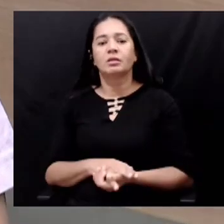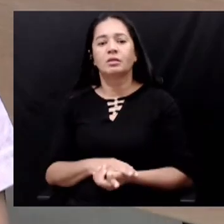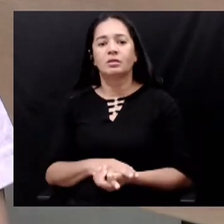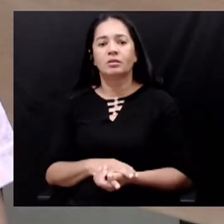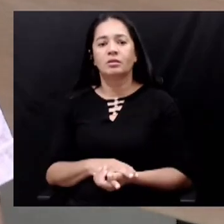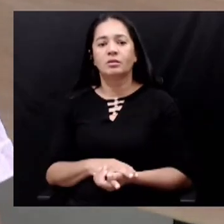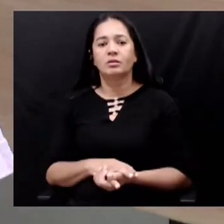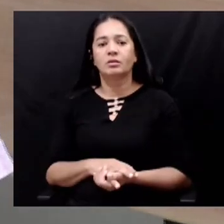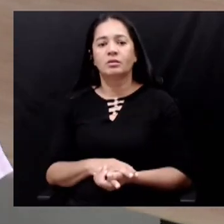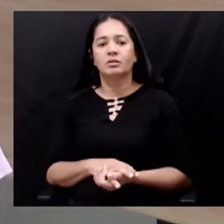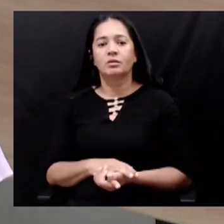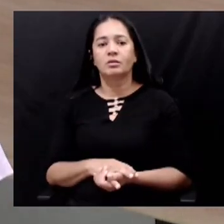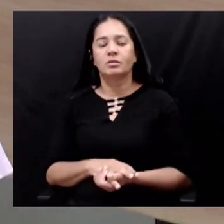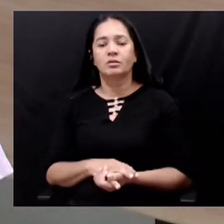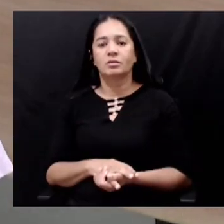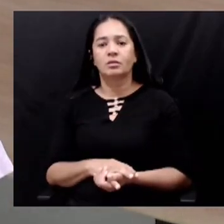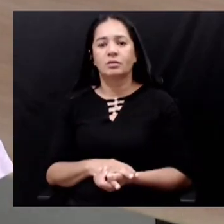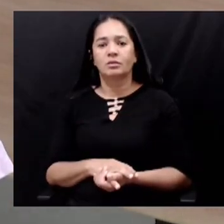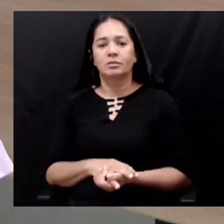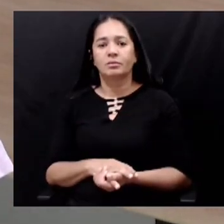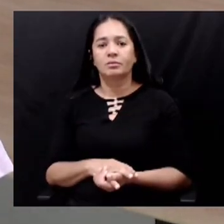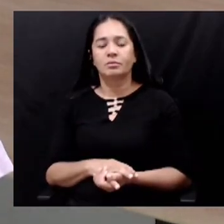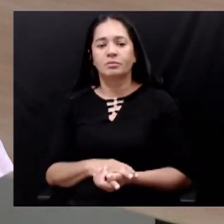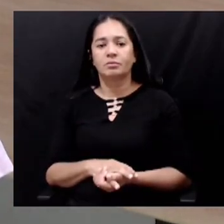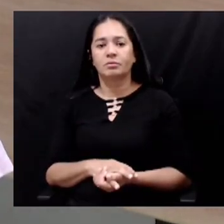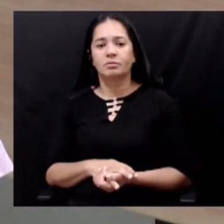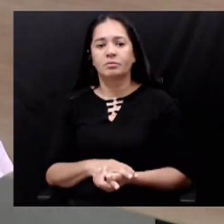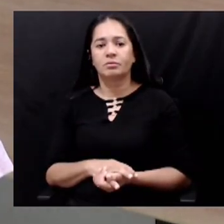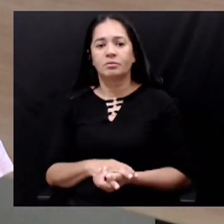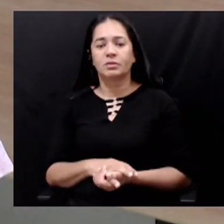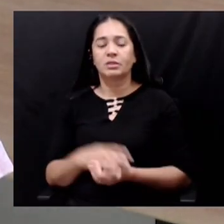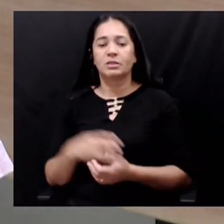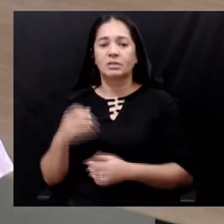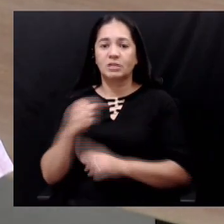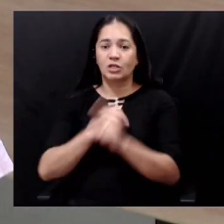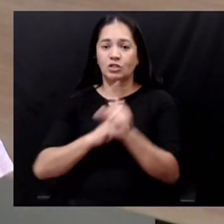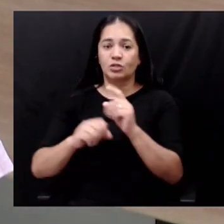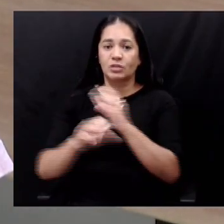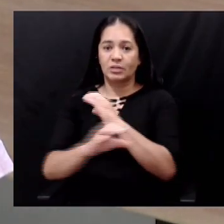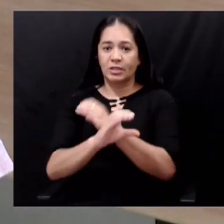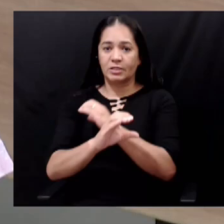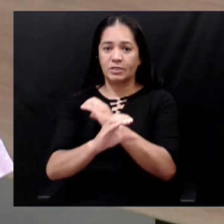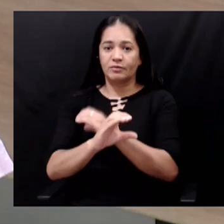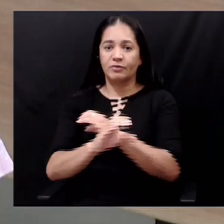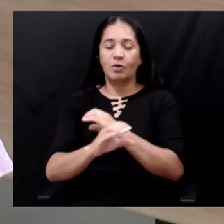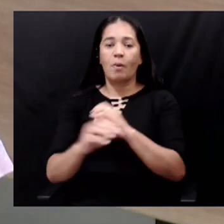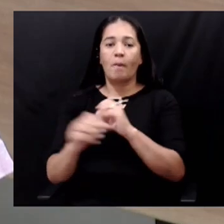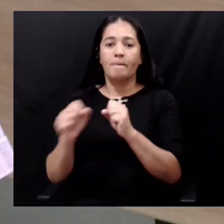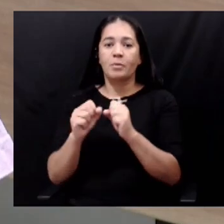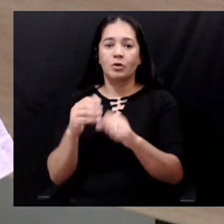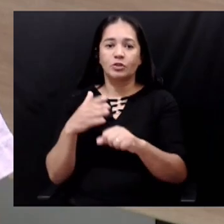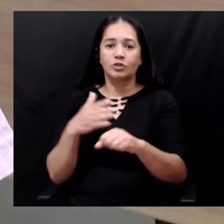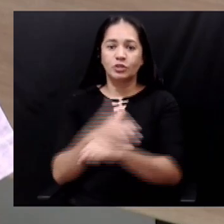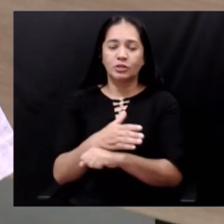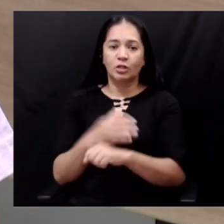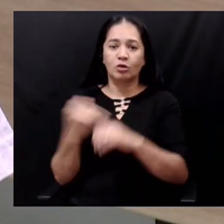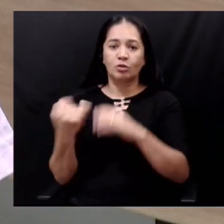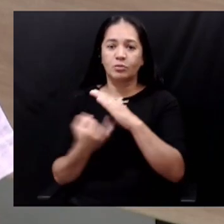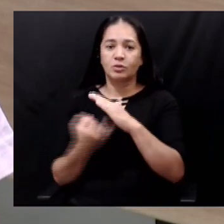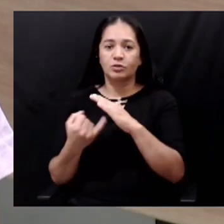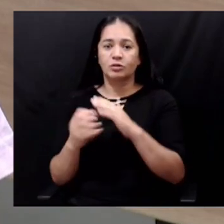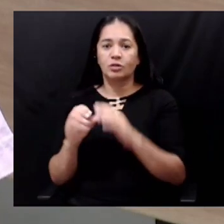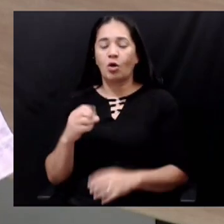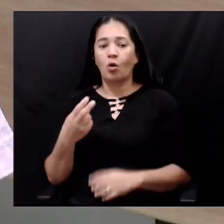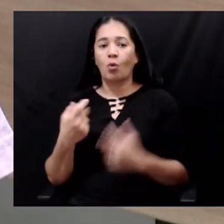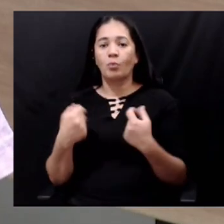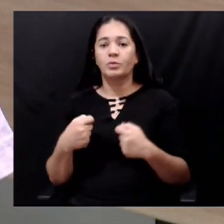se a organização da sociedade civil pode entrar como uma instituição operadora ou se tem que ser necessariamente